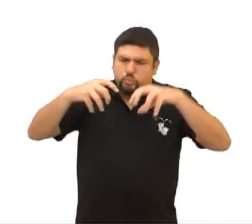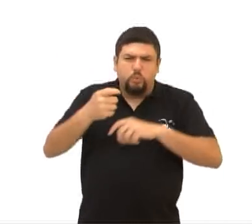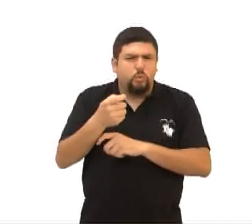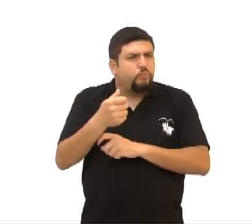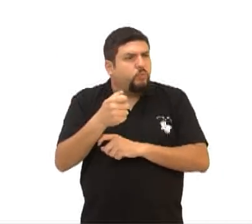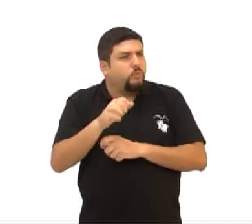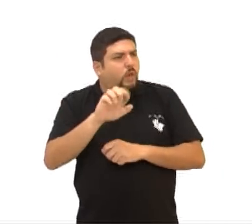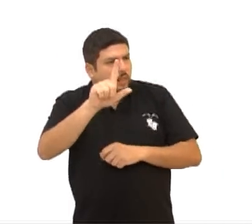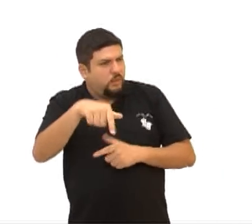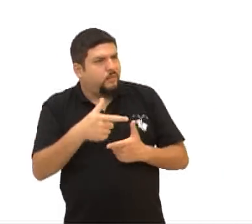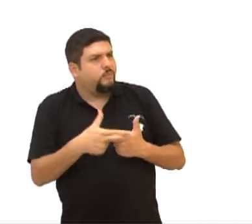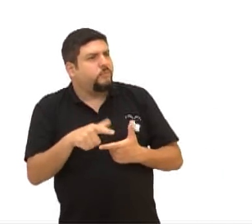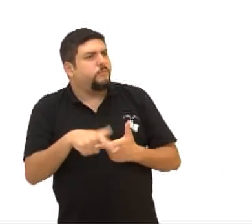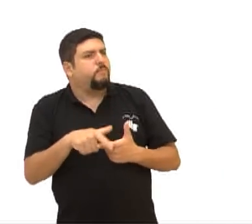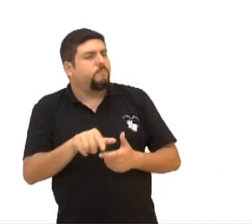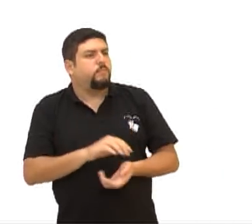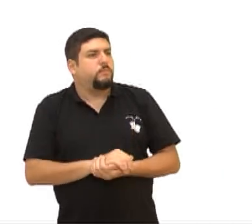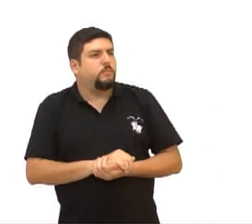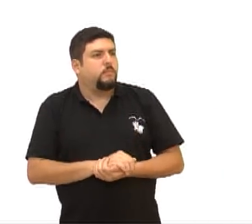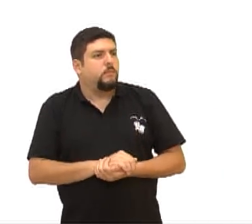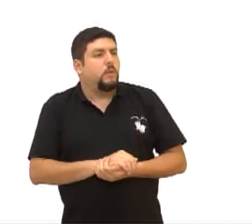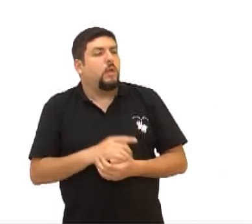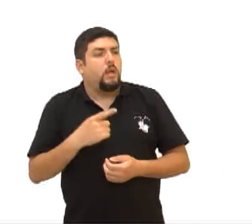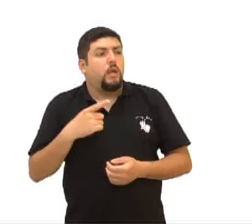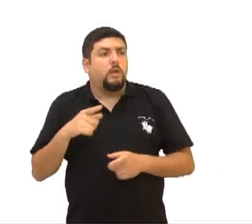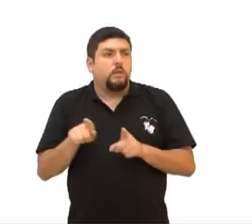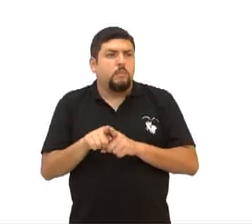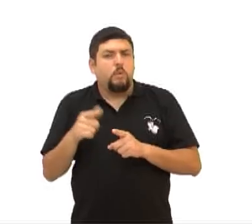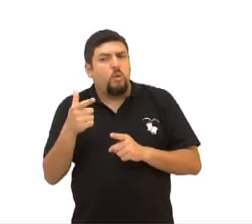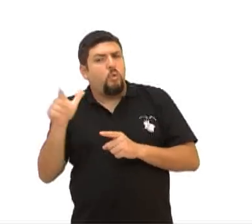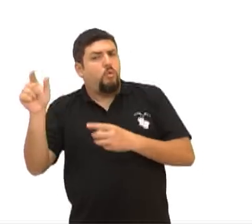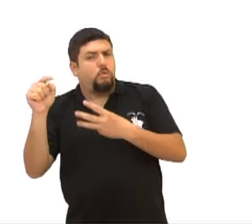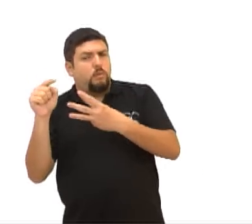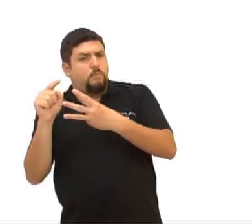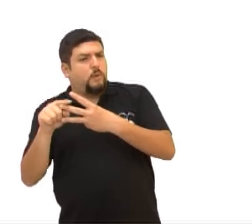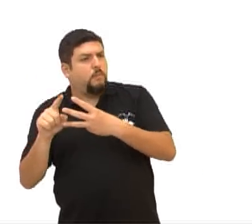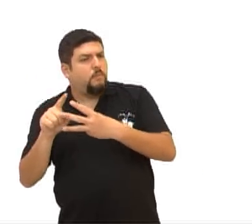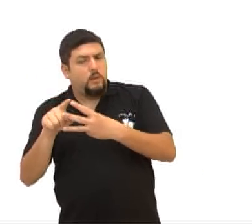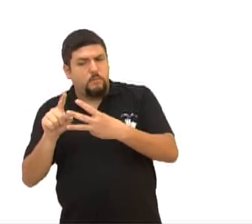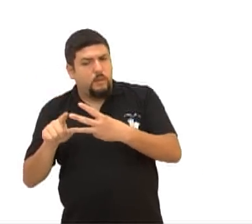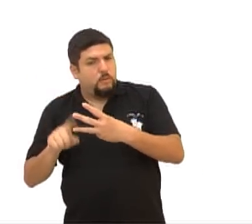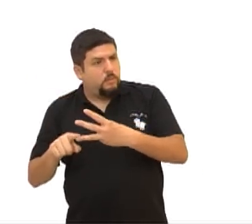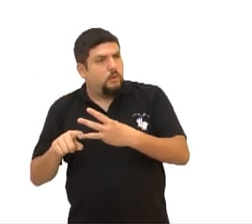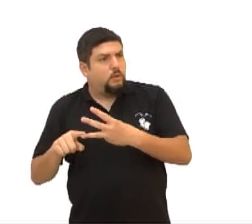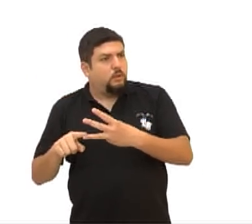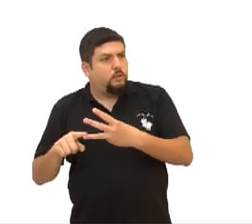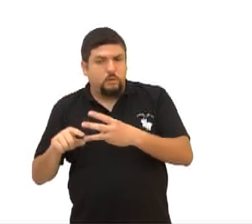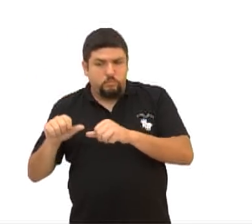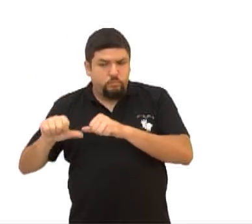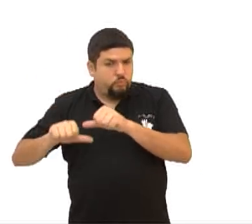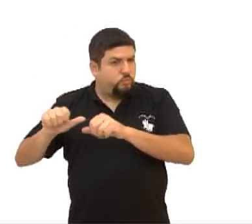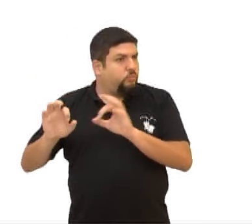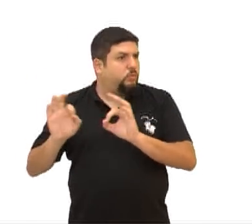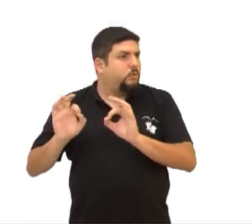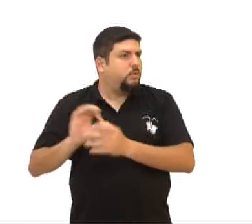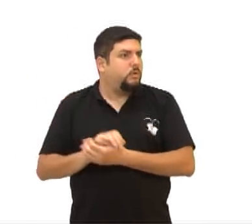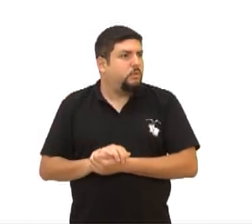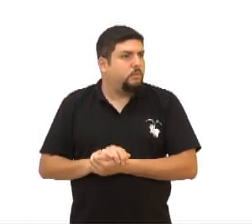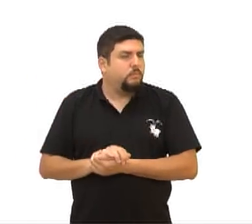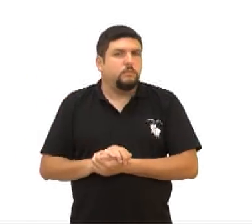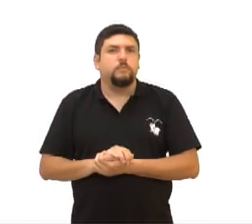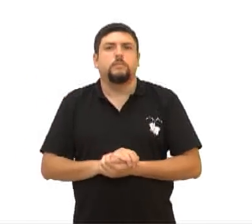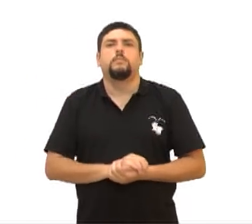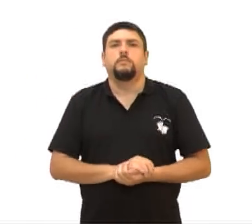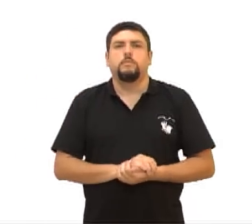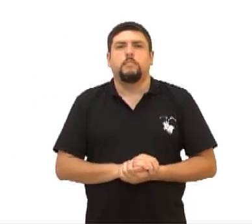passando. Como os outros 3 fatores não foram modificados nesses 2 anos. Ou seja, ele